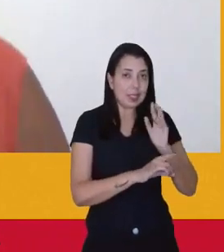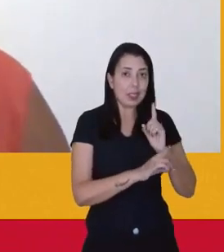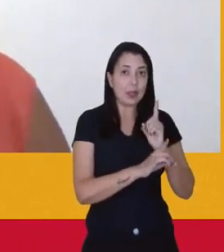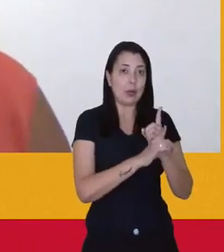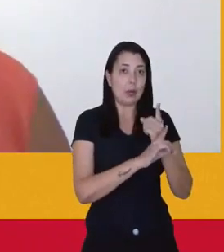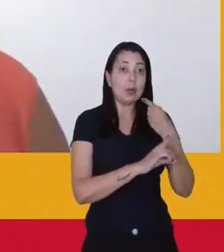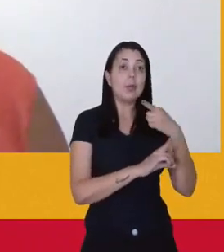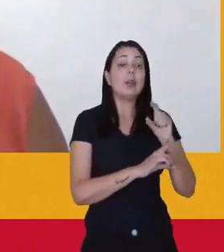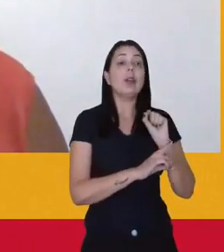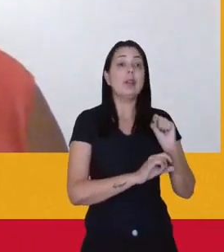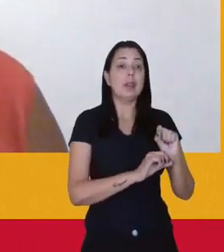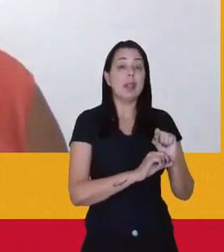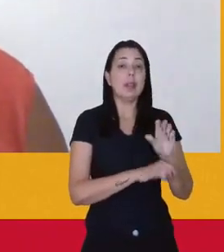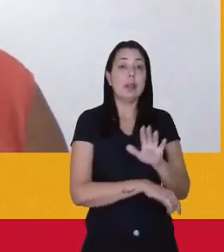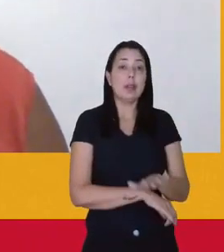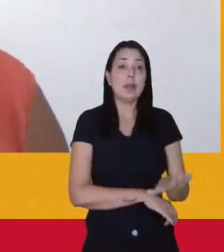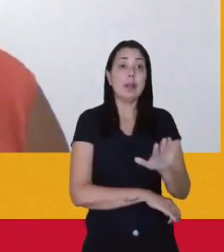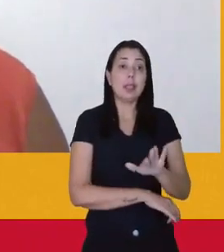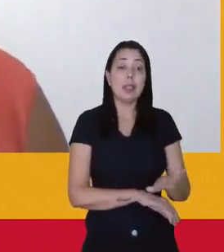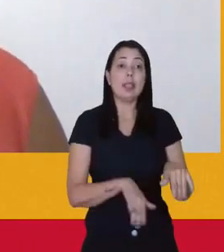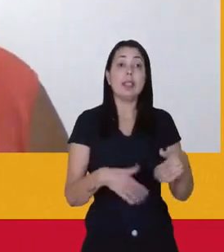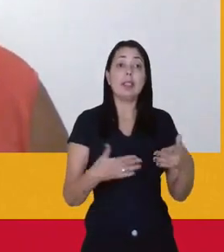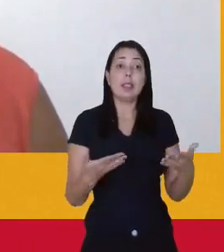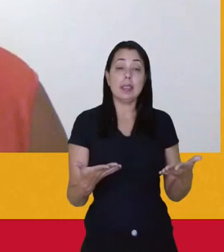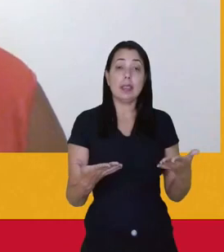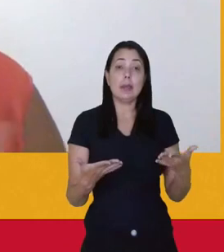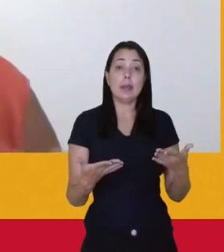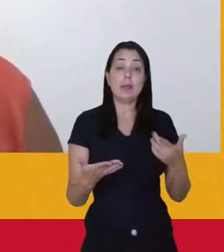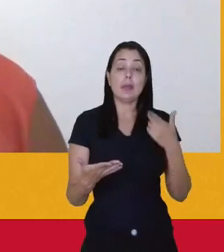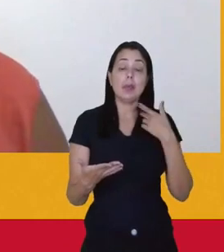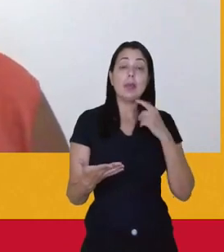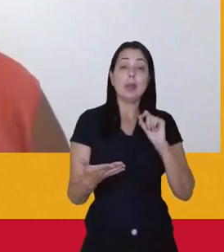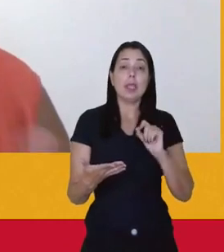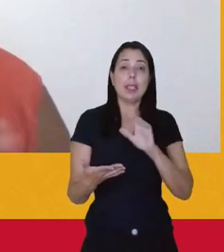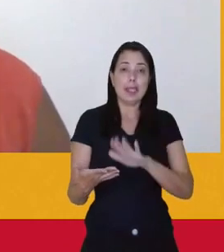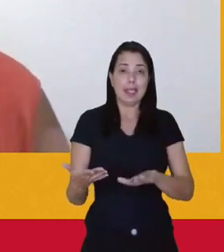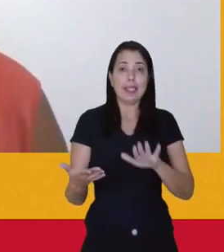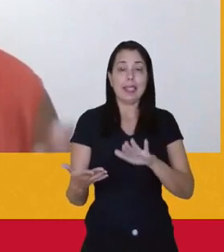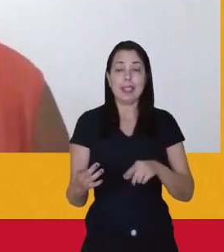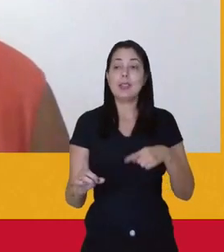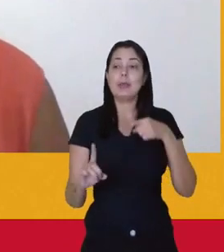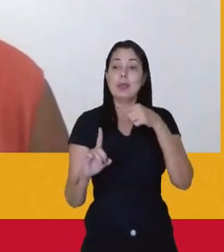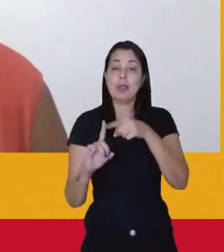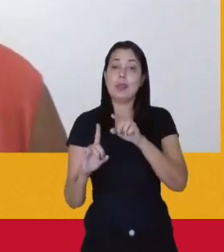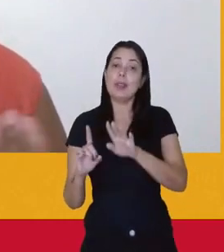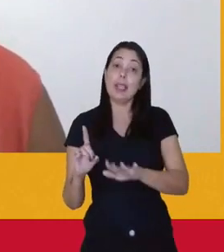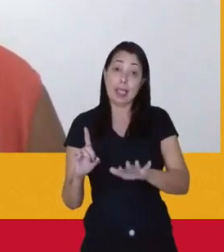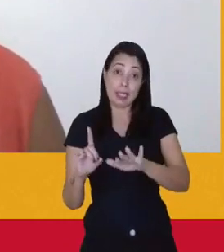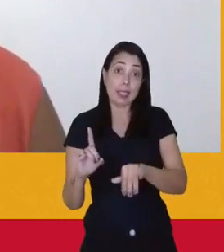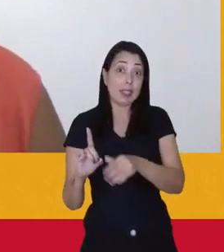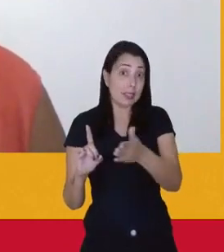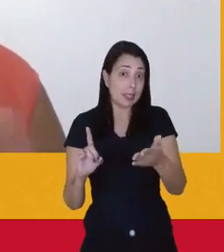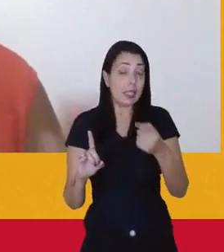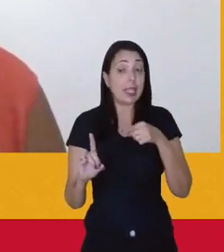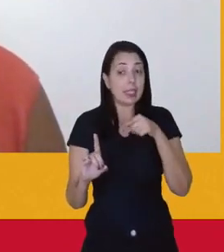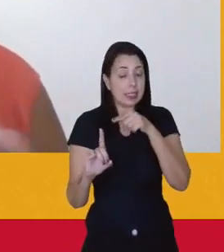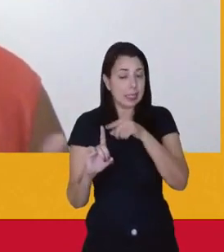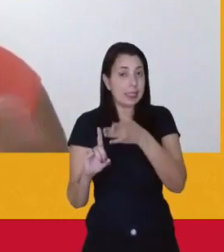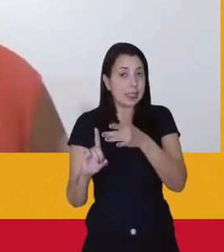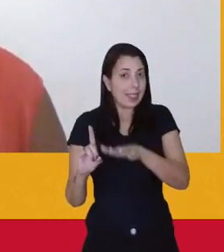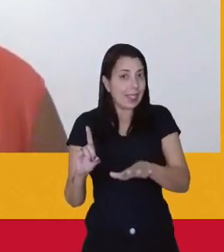vai ser uma infância, então, com os olhos na criança, essa infância que a criança